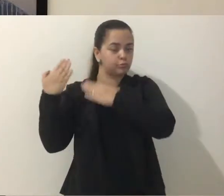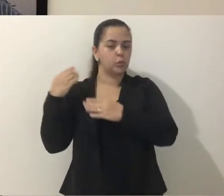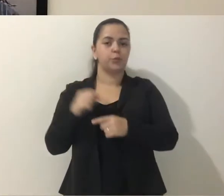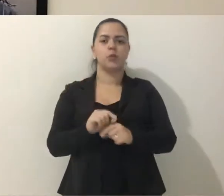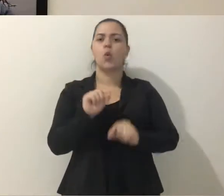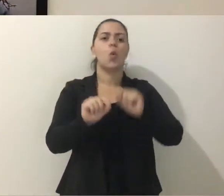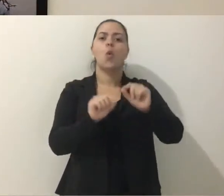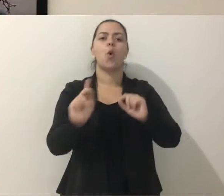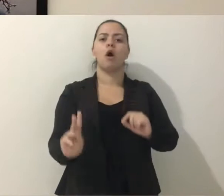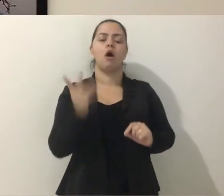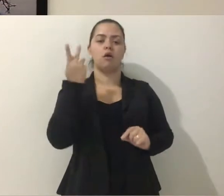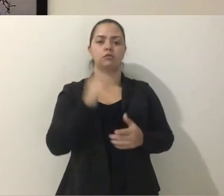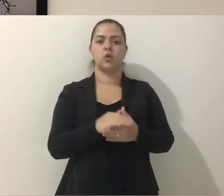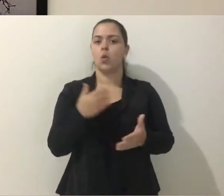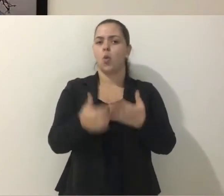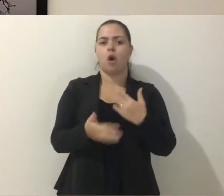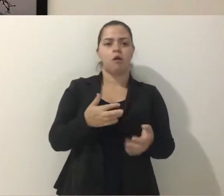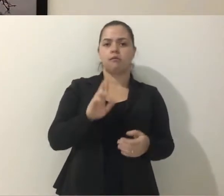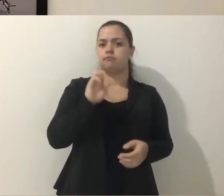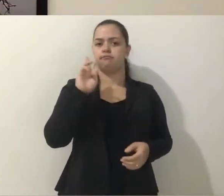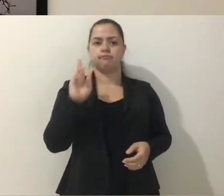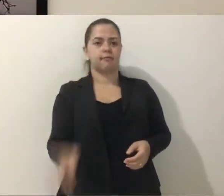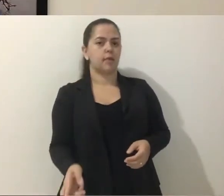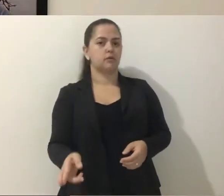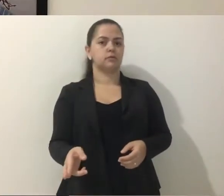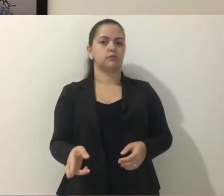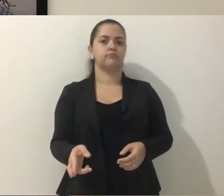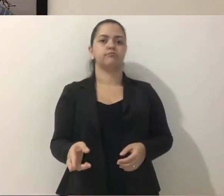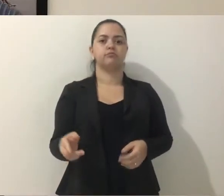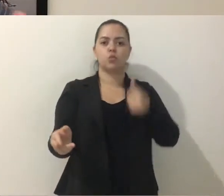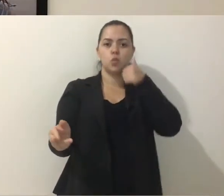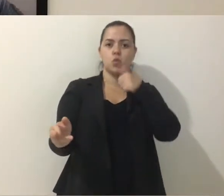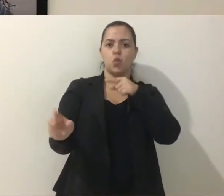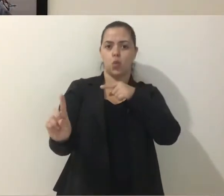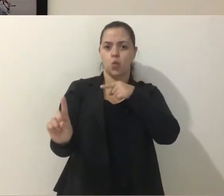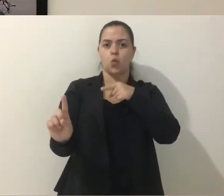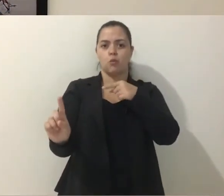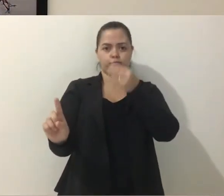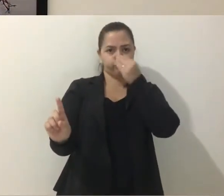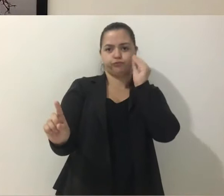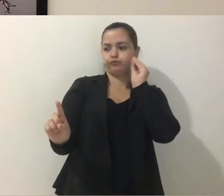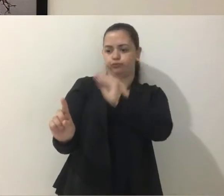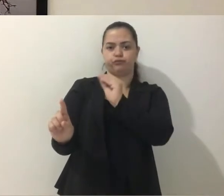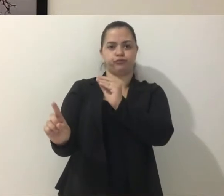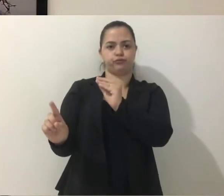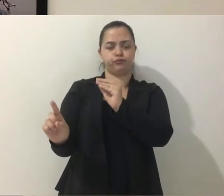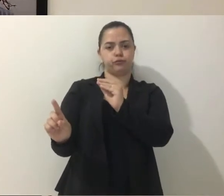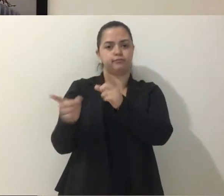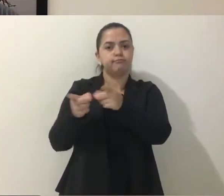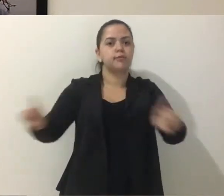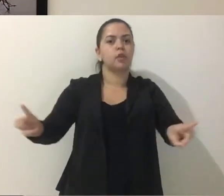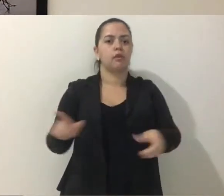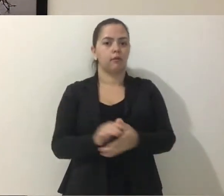estavam, por qualquer motivo, repudiando a mulher, segundo a interpretação deles. O que Jesus